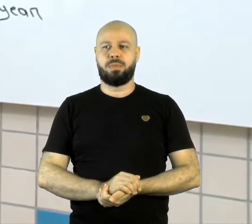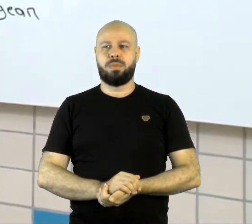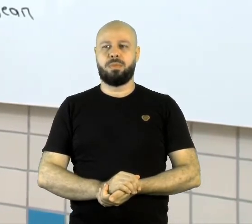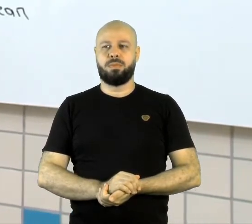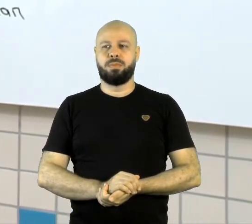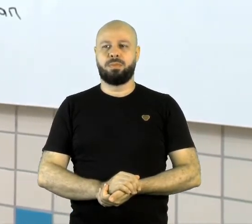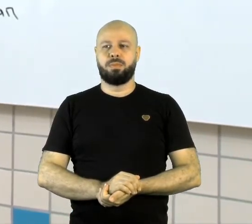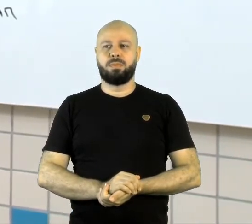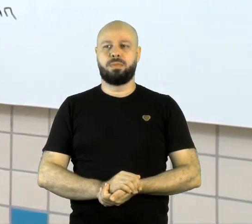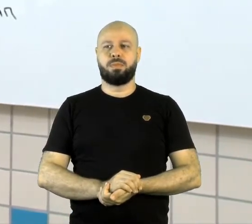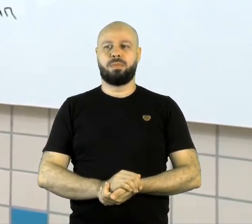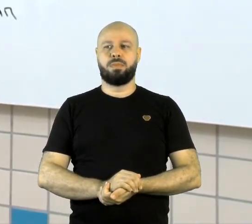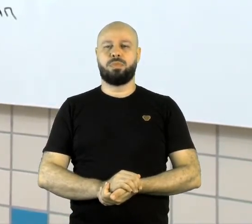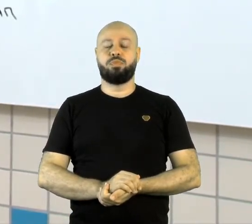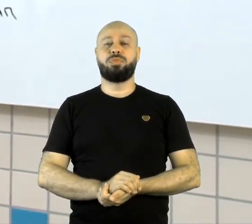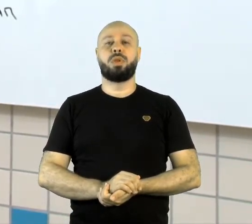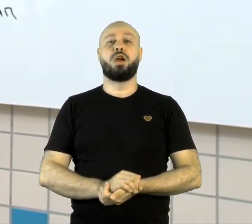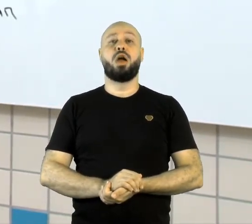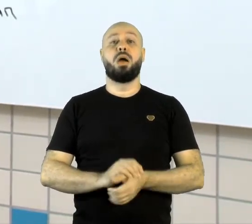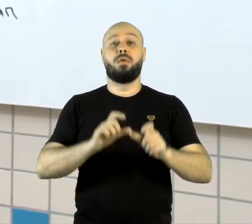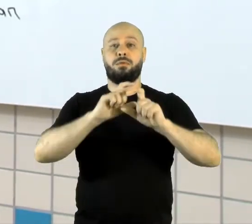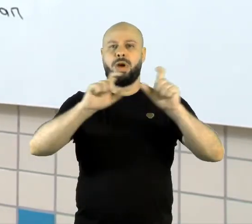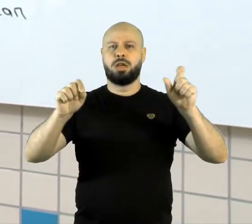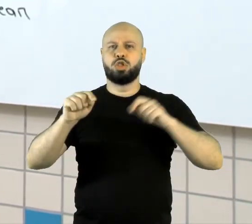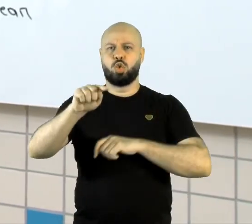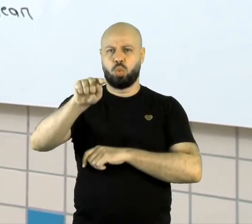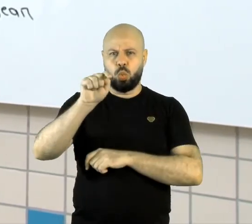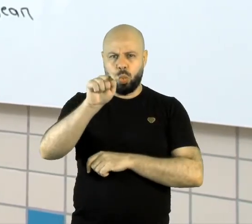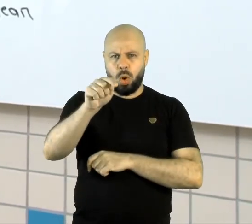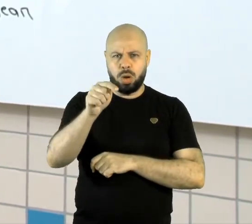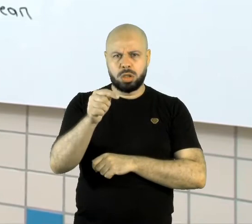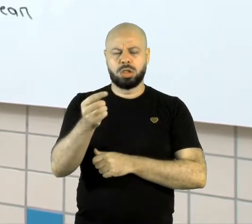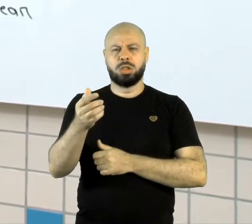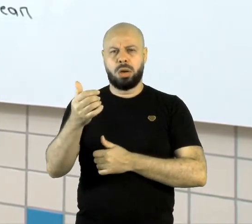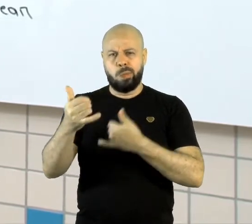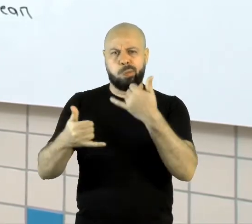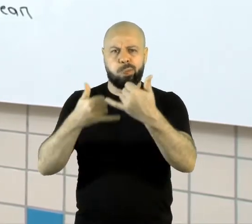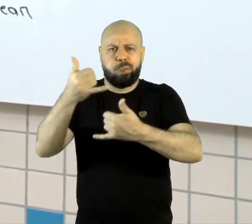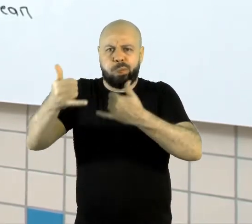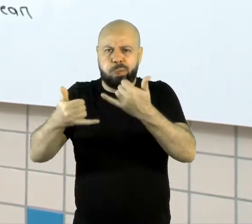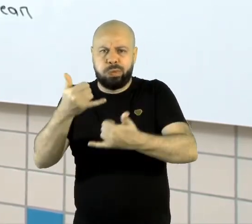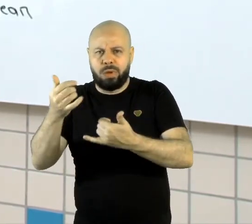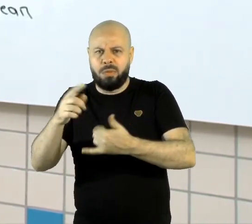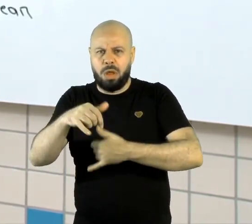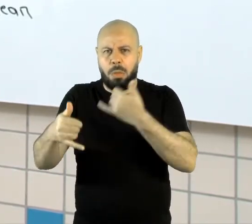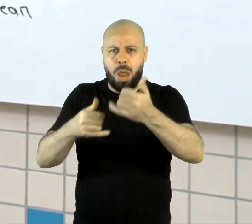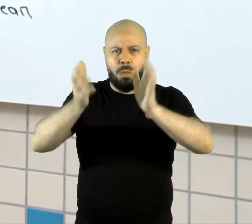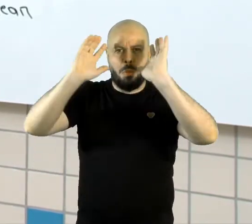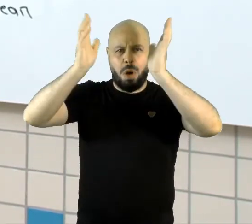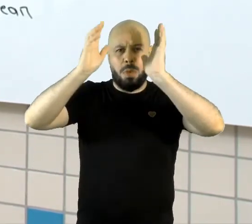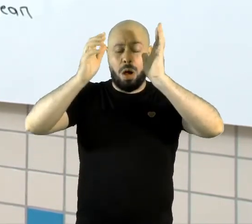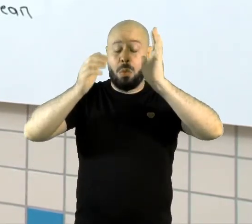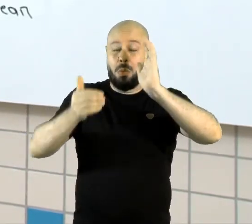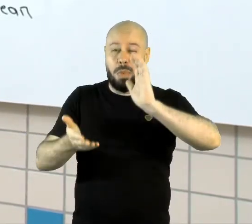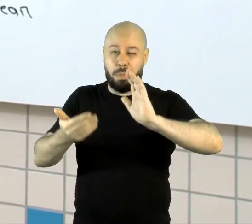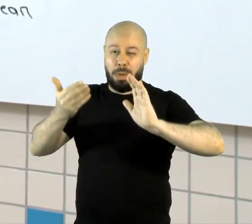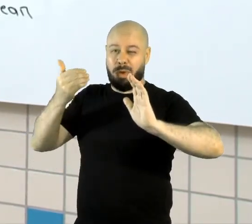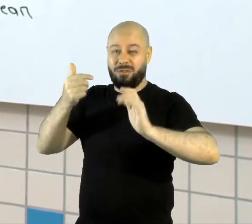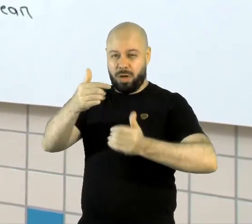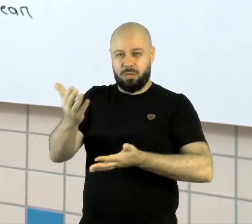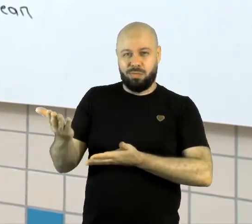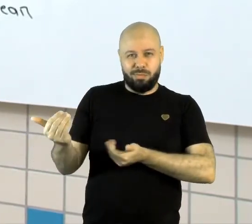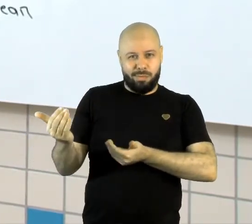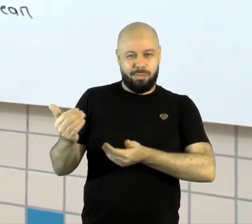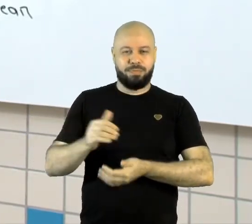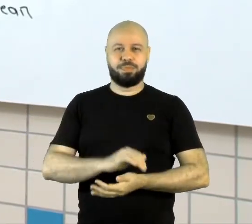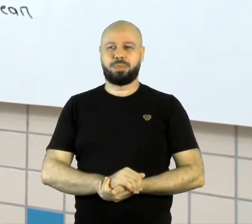you were younger. Olha só. You played, né? Lembra daquela regrinha?